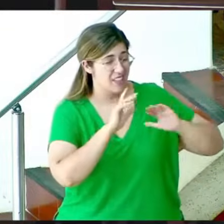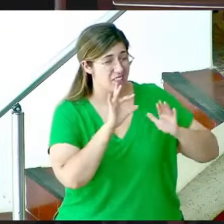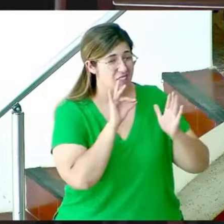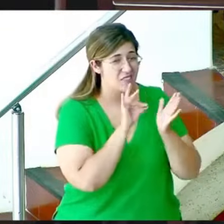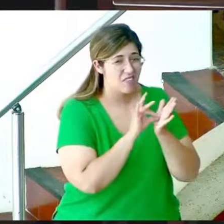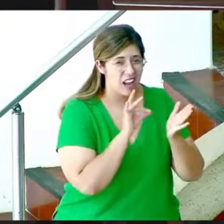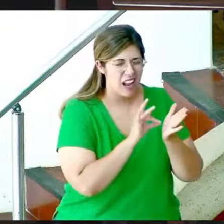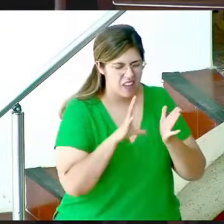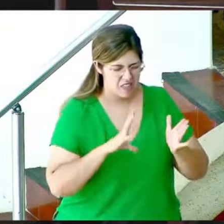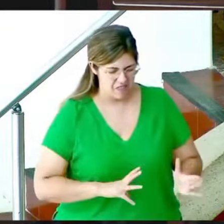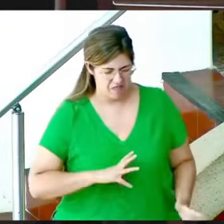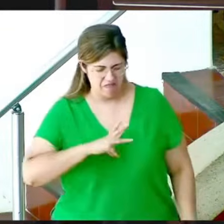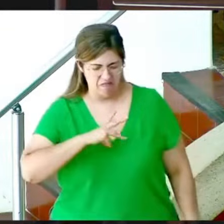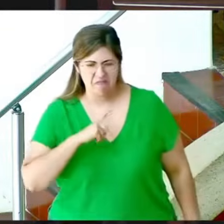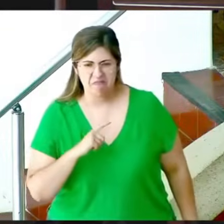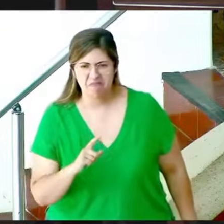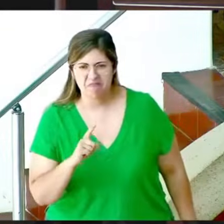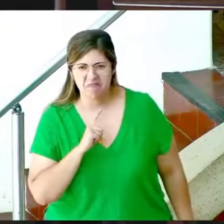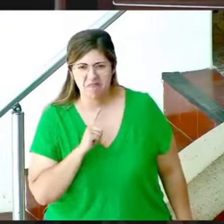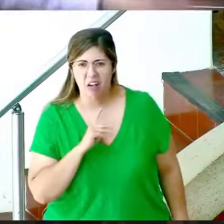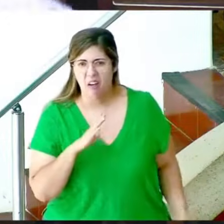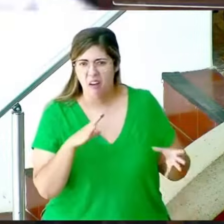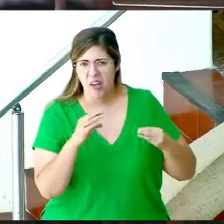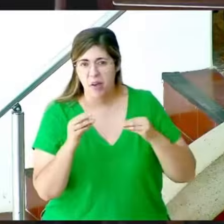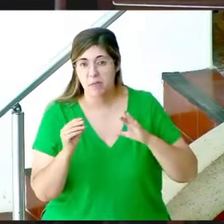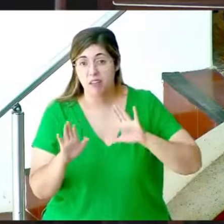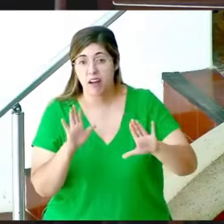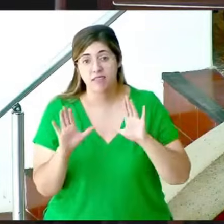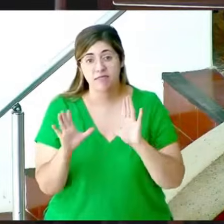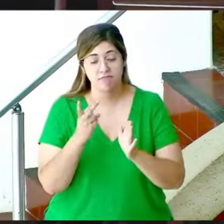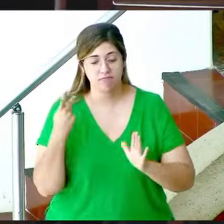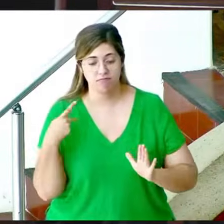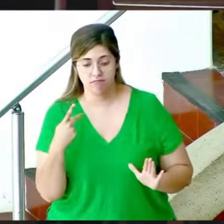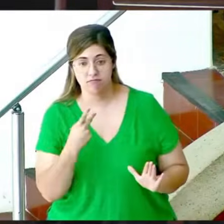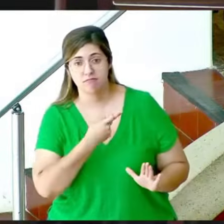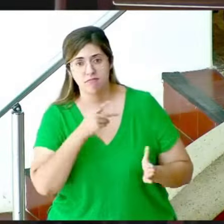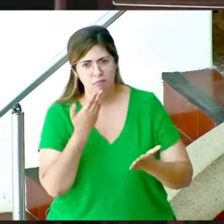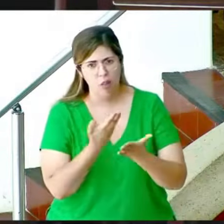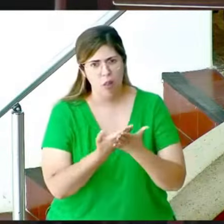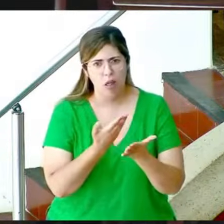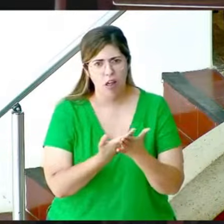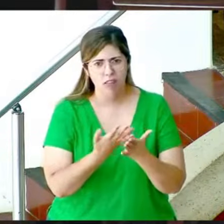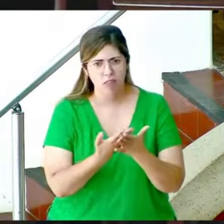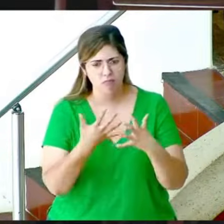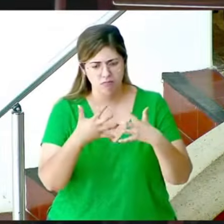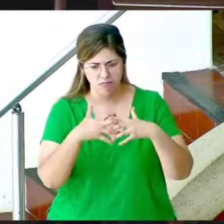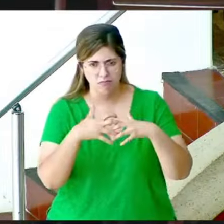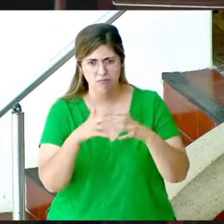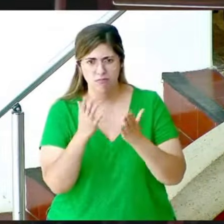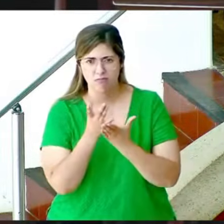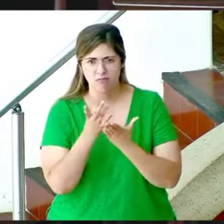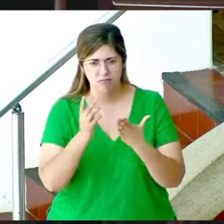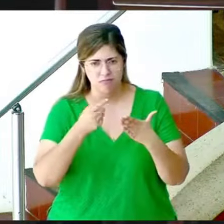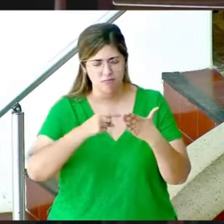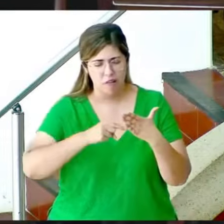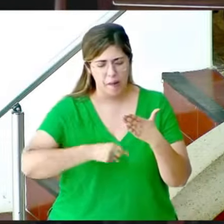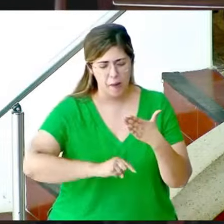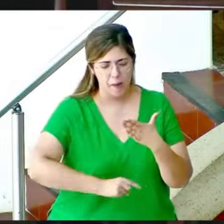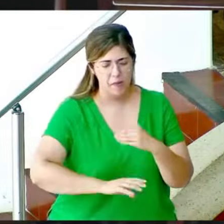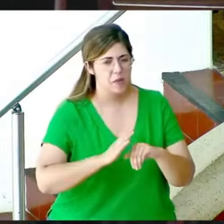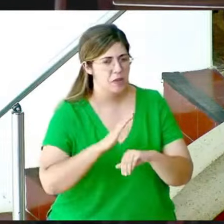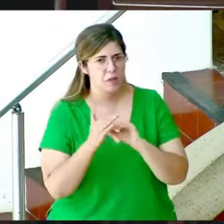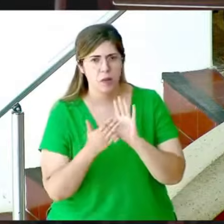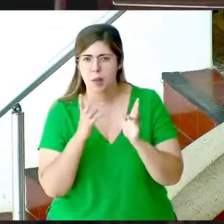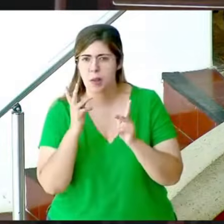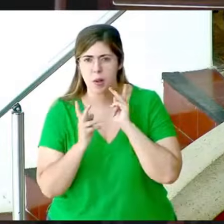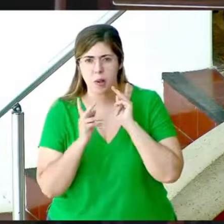preparou, estudou hermenêutica, homilética, estudou os contextos, fez até exegese, rapaz. Vai até dizer o que é